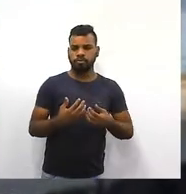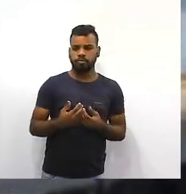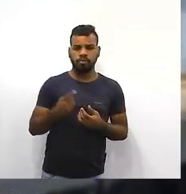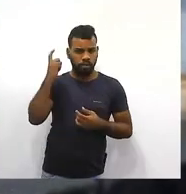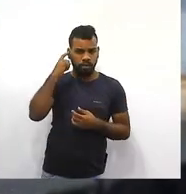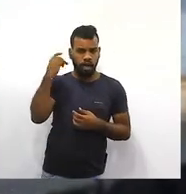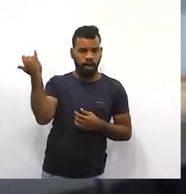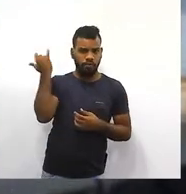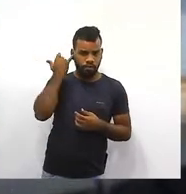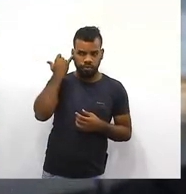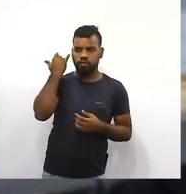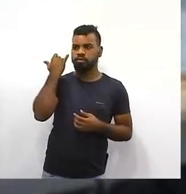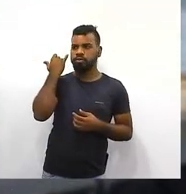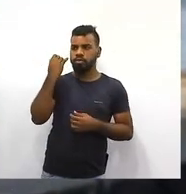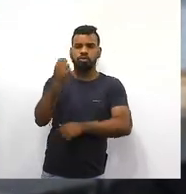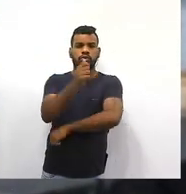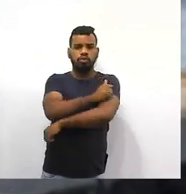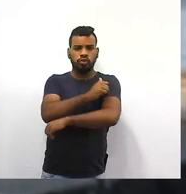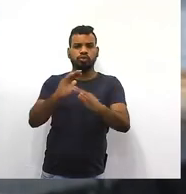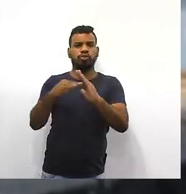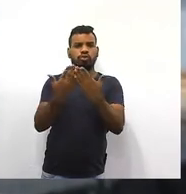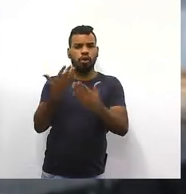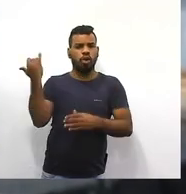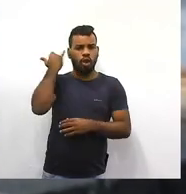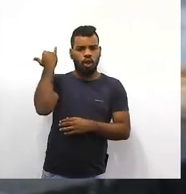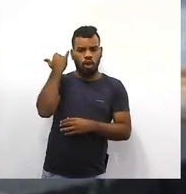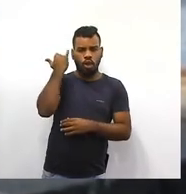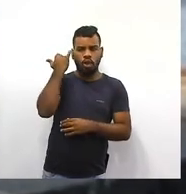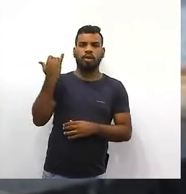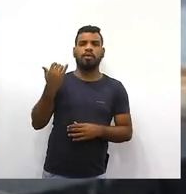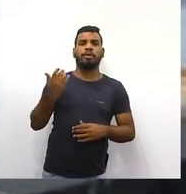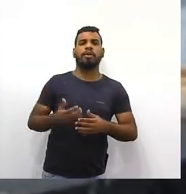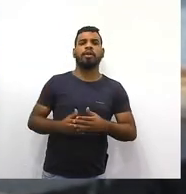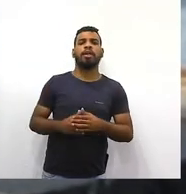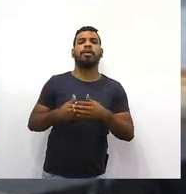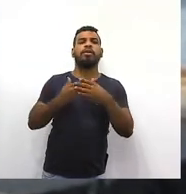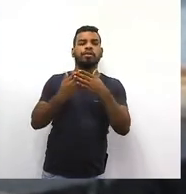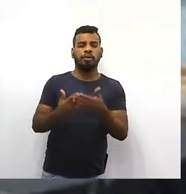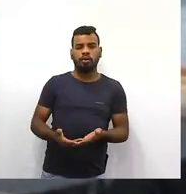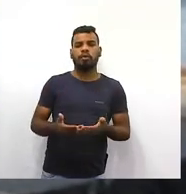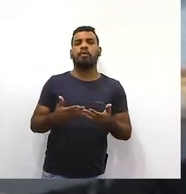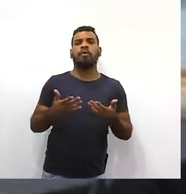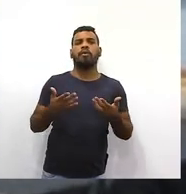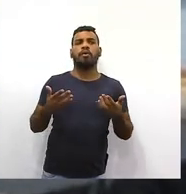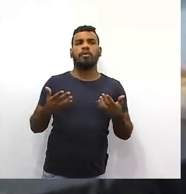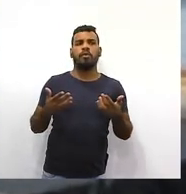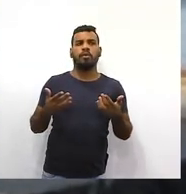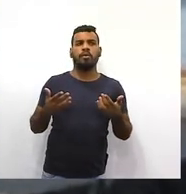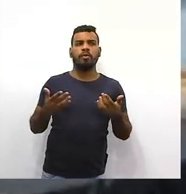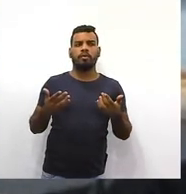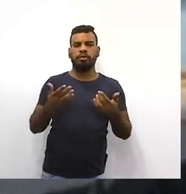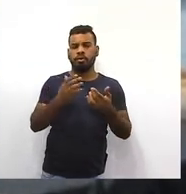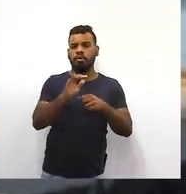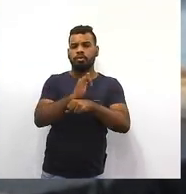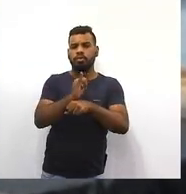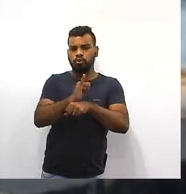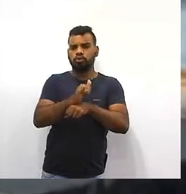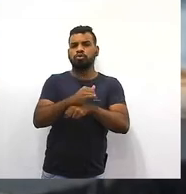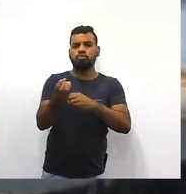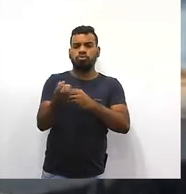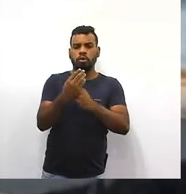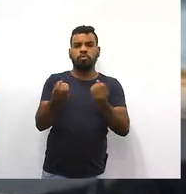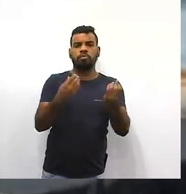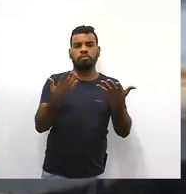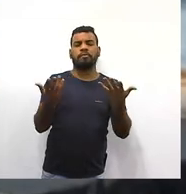mensagem, manda o nome dos alunos, o nome da escola, ou então vai aqui, ó, nos comentários do canal do YouTube, você vai